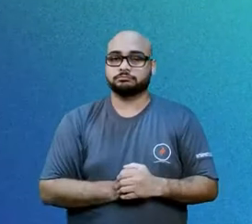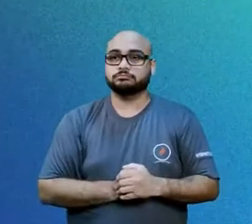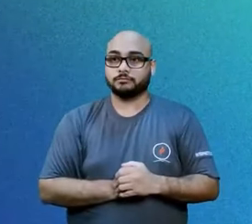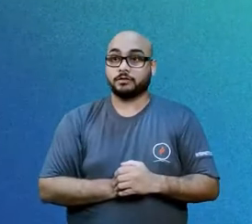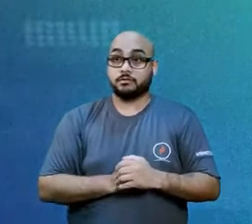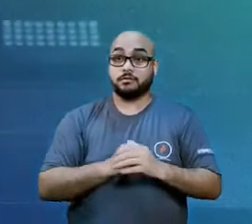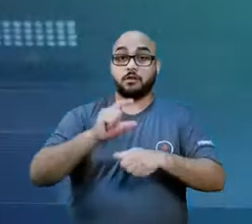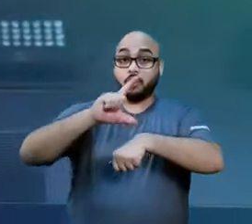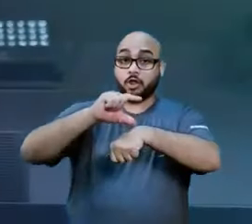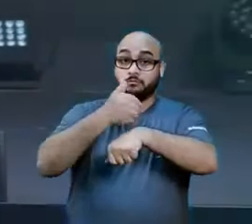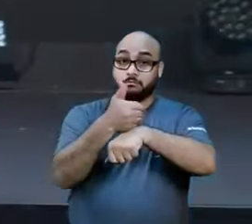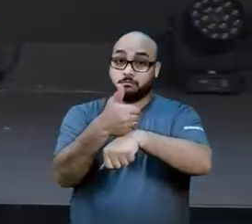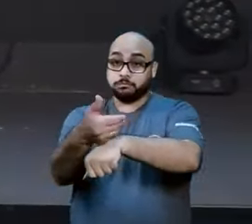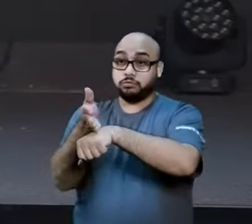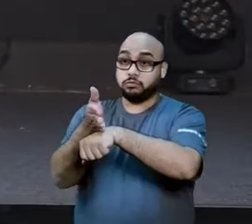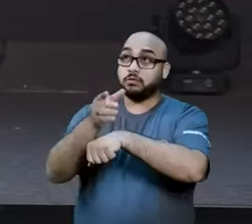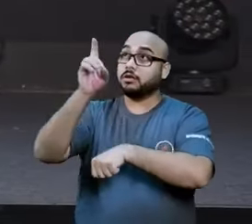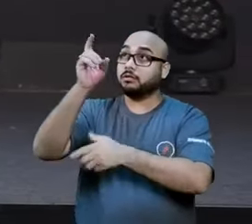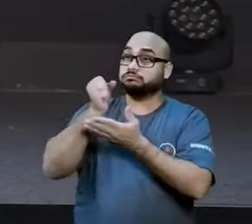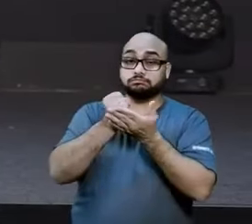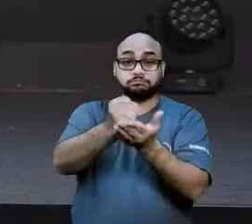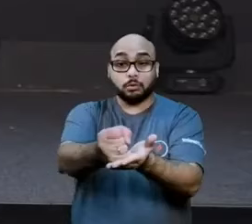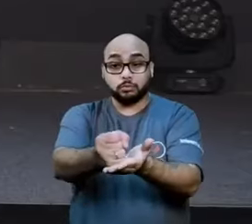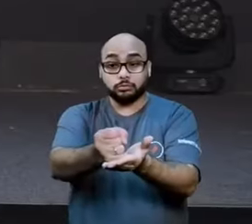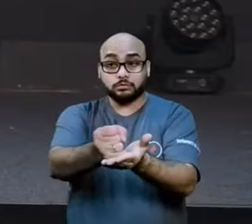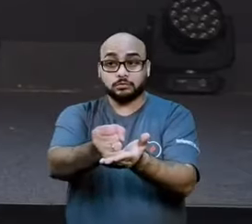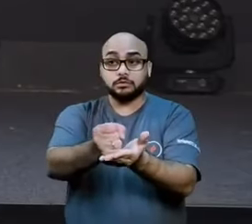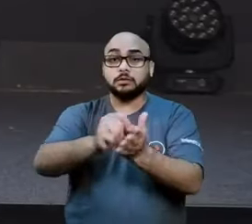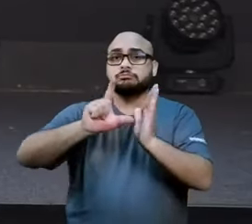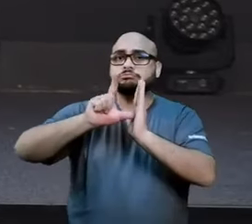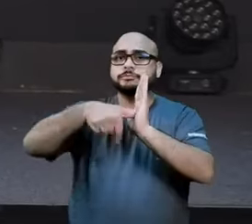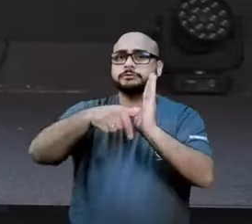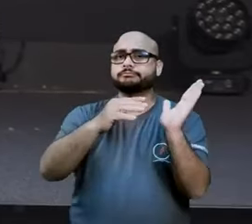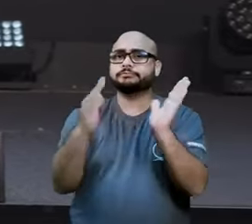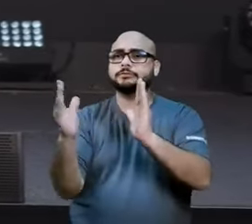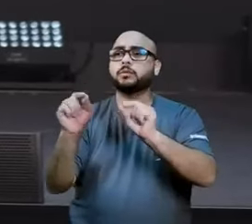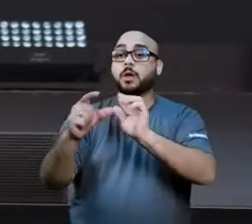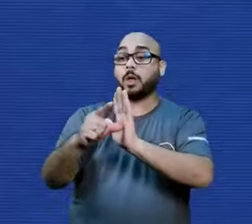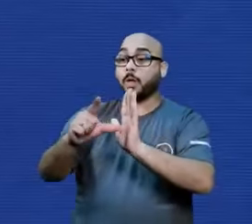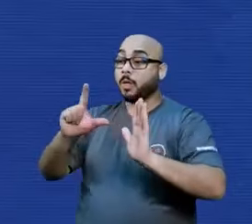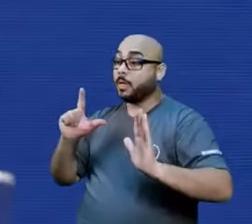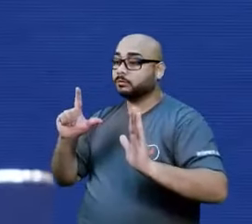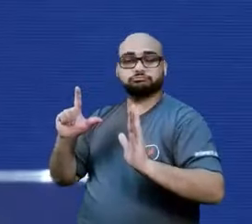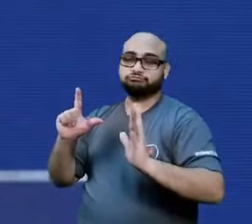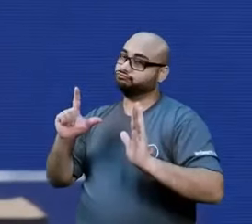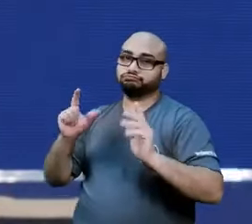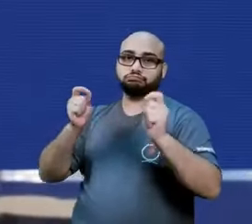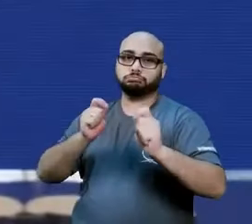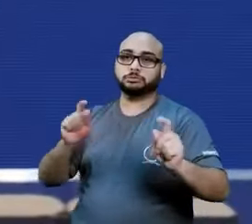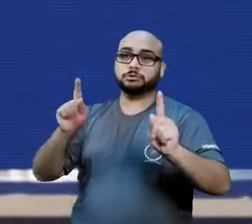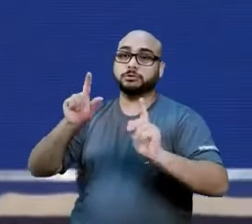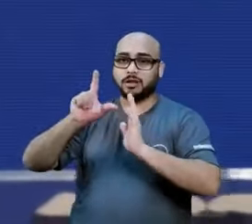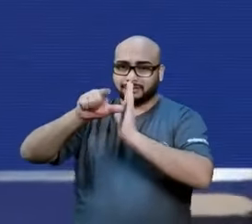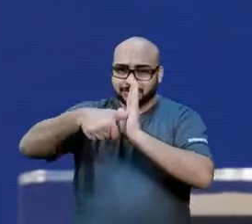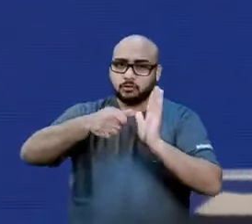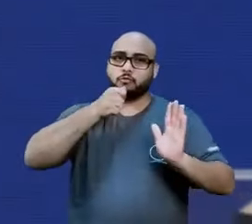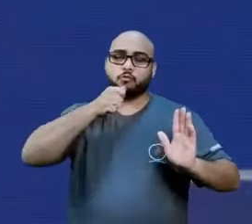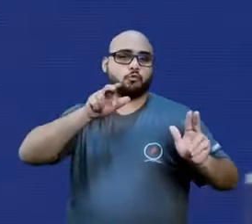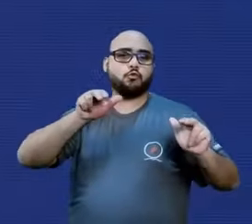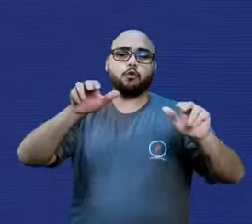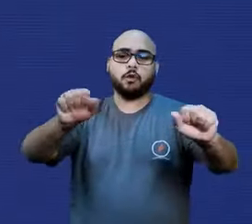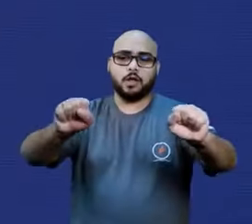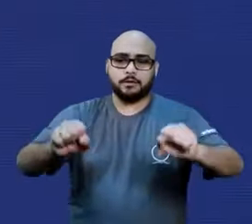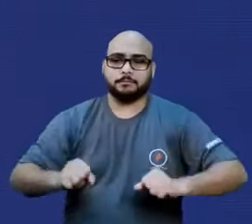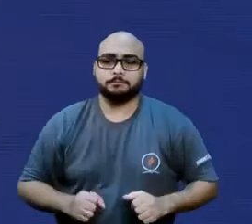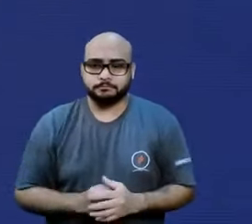divina ele não anda nem atrasado nem adiantado Deus não chega atrasado em nada e Deus